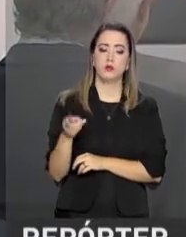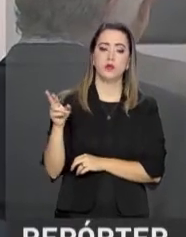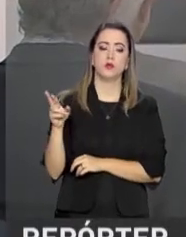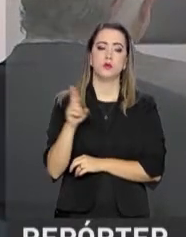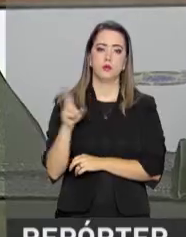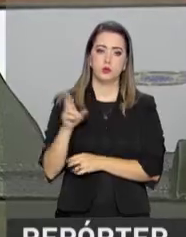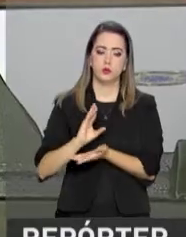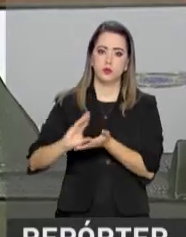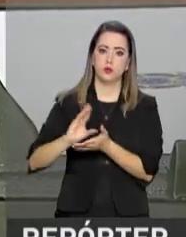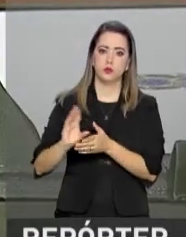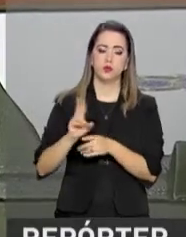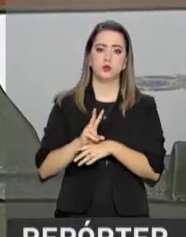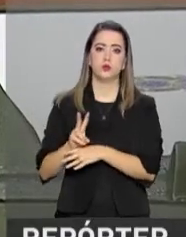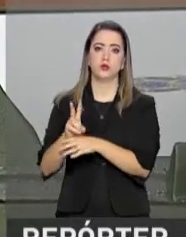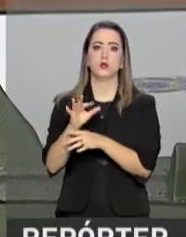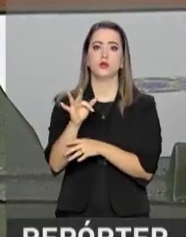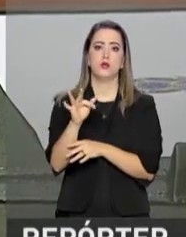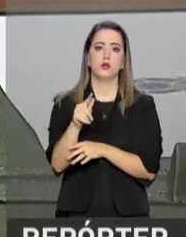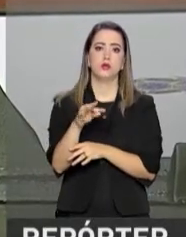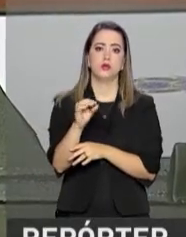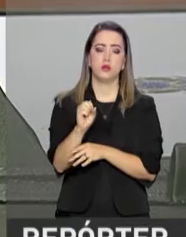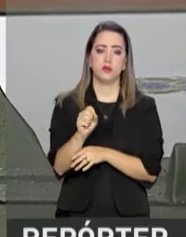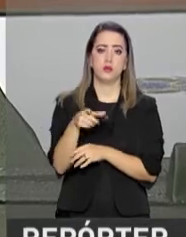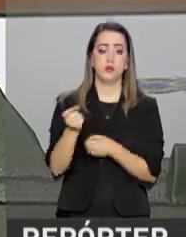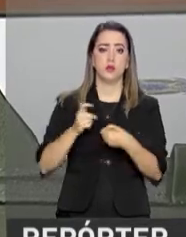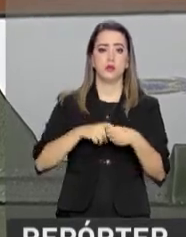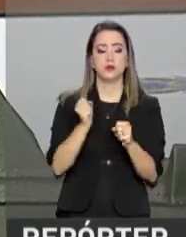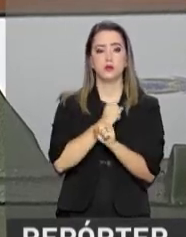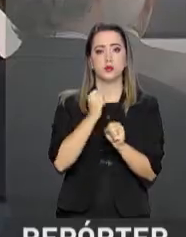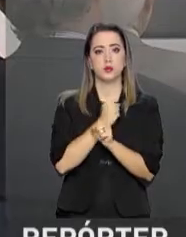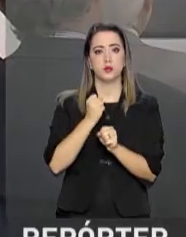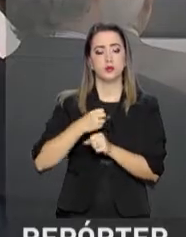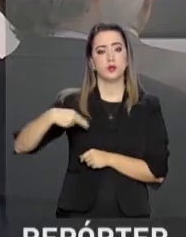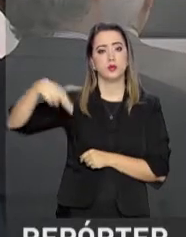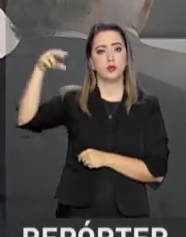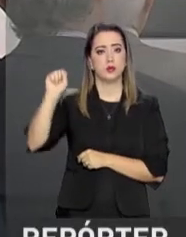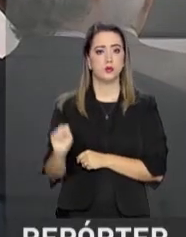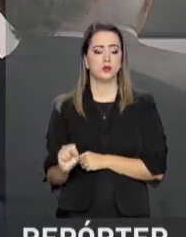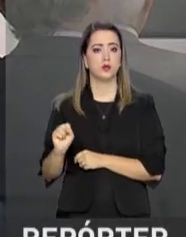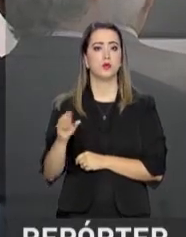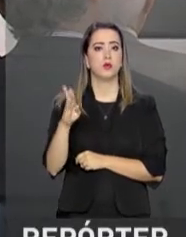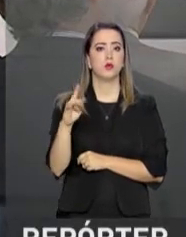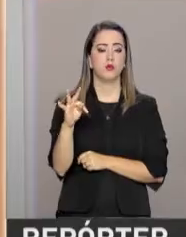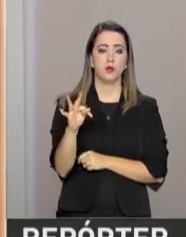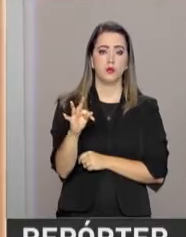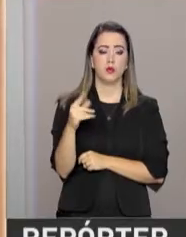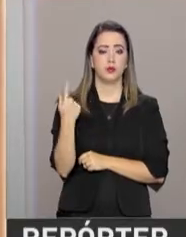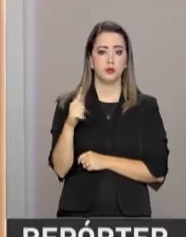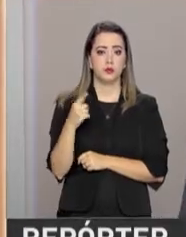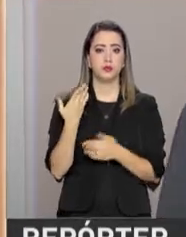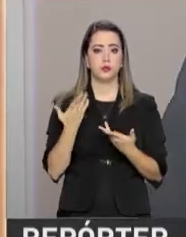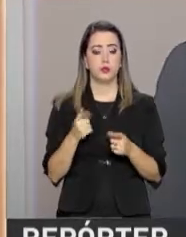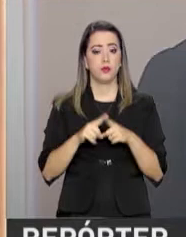financiamento do fgts para a retomada da obra do trecho norte sul do brt da capital de goiás a